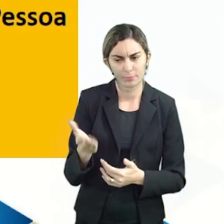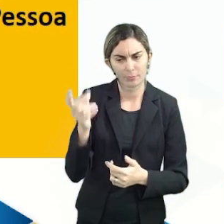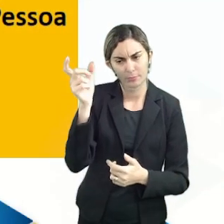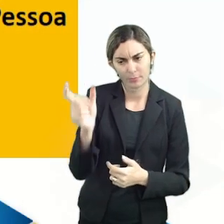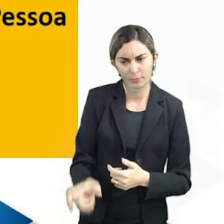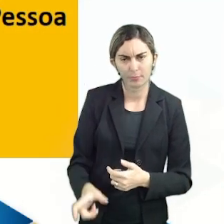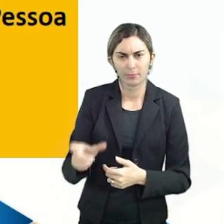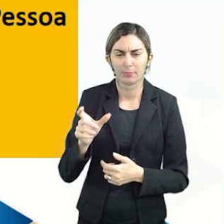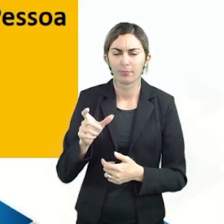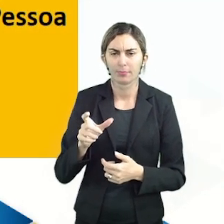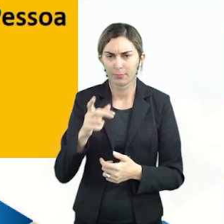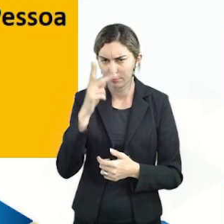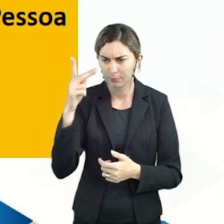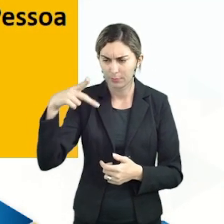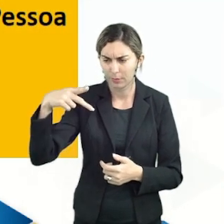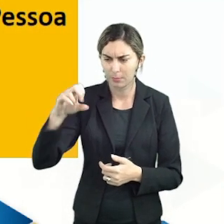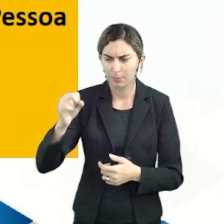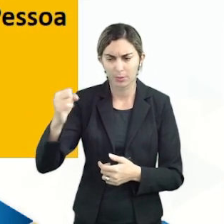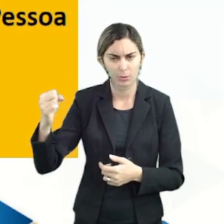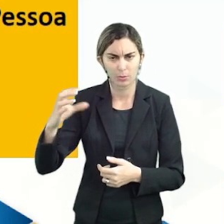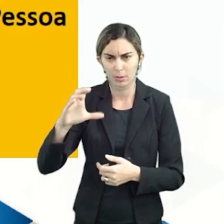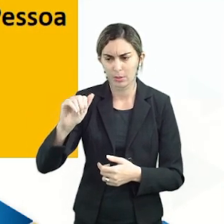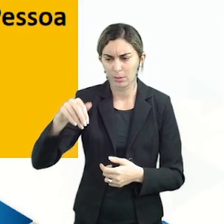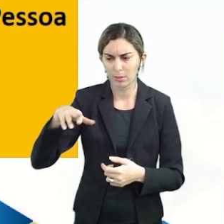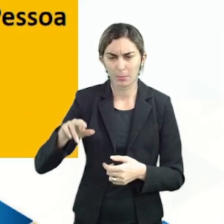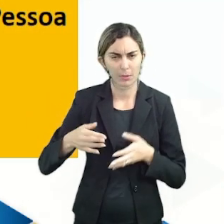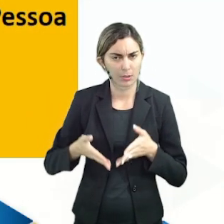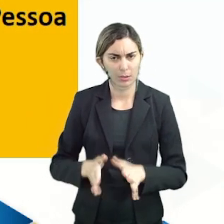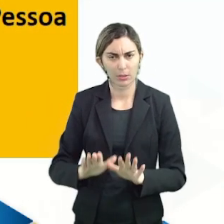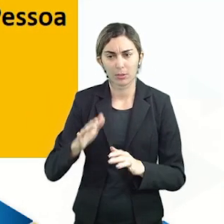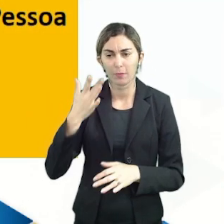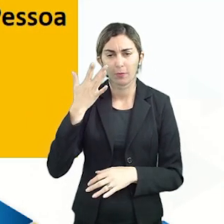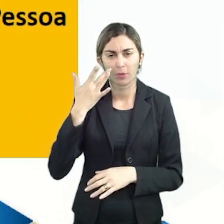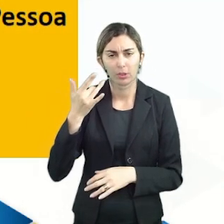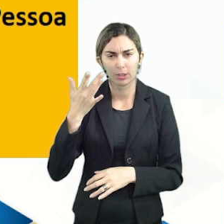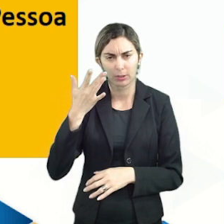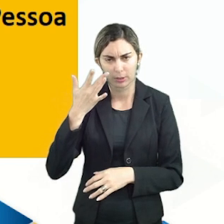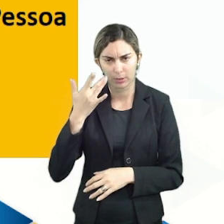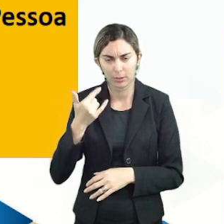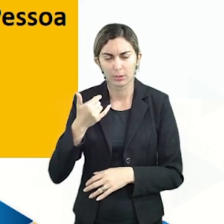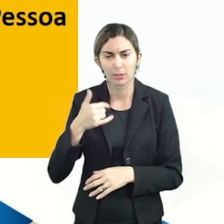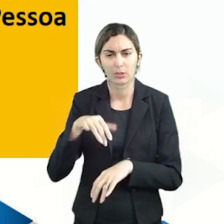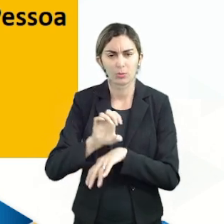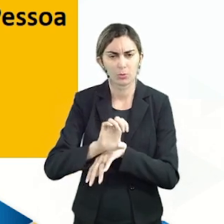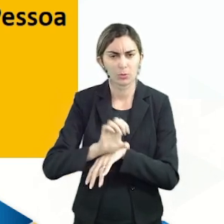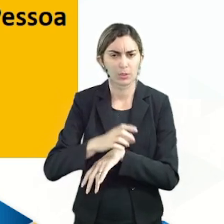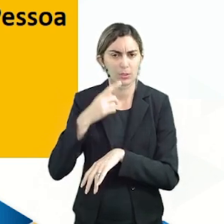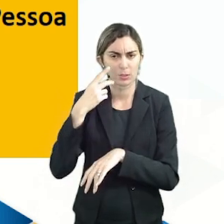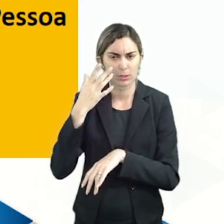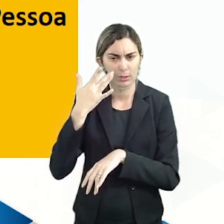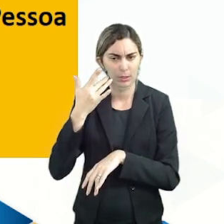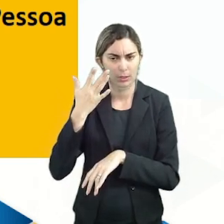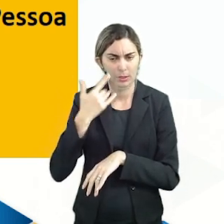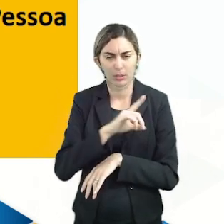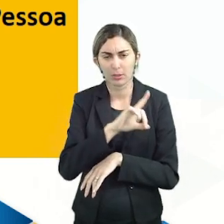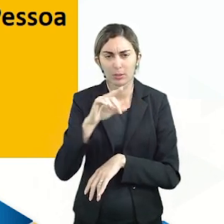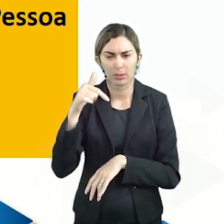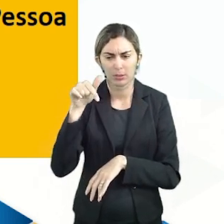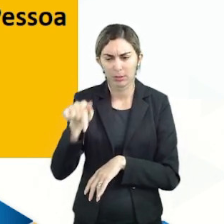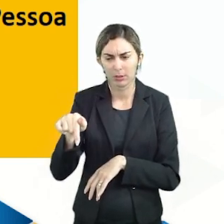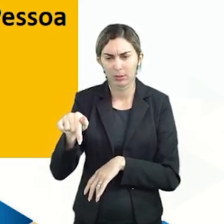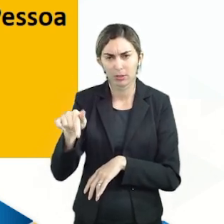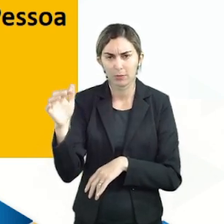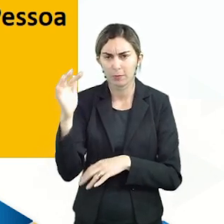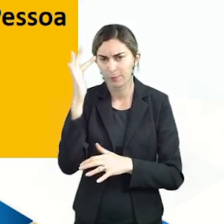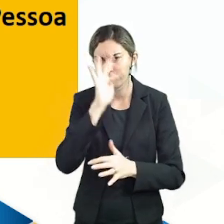Pessoa Câmara, esse era seu nome completo, nasceu em Fortaleza, no estado do Ceará, no dia 7